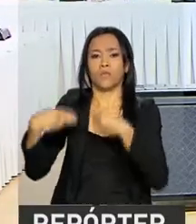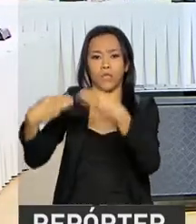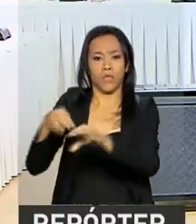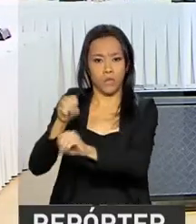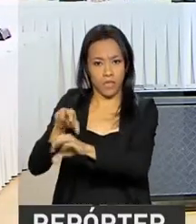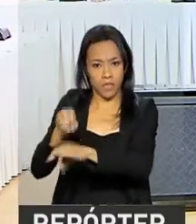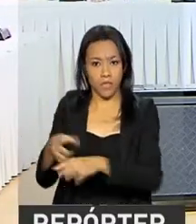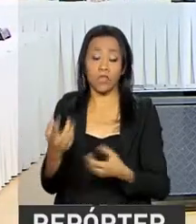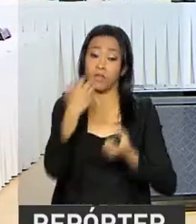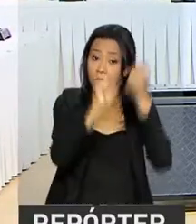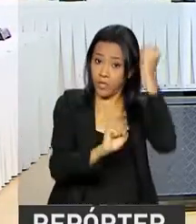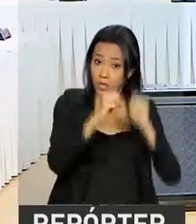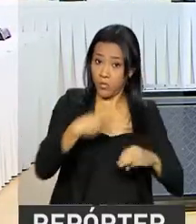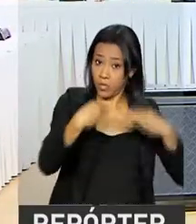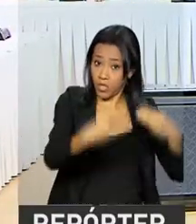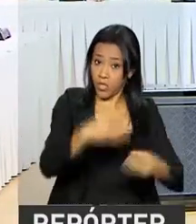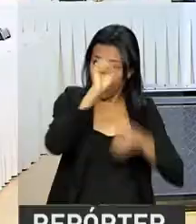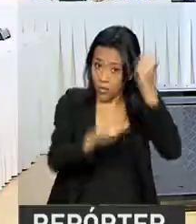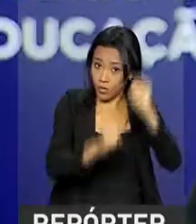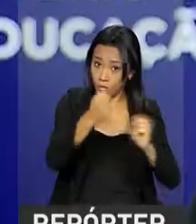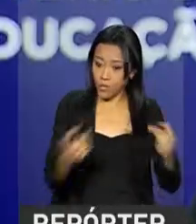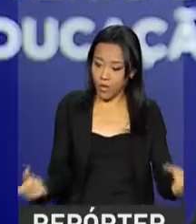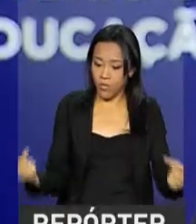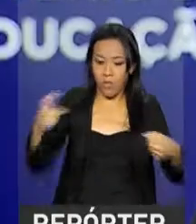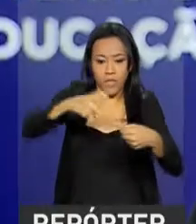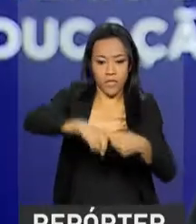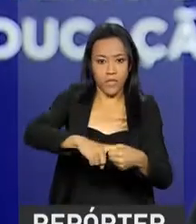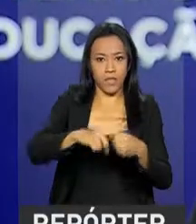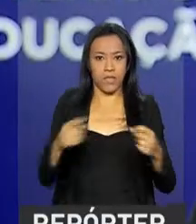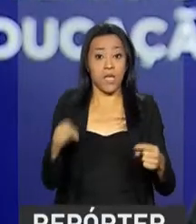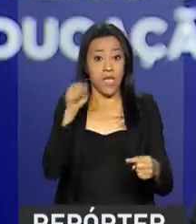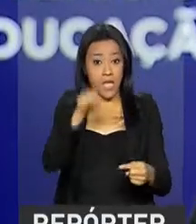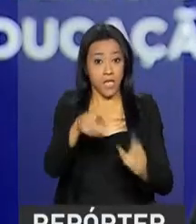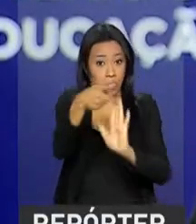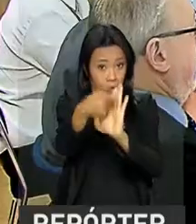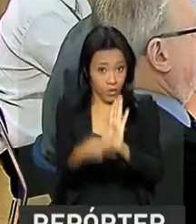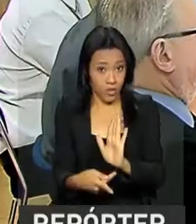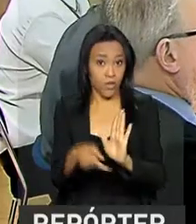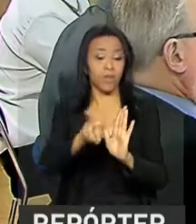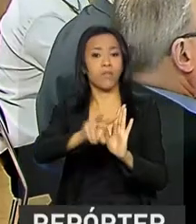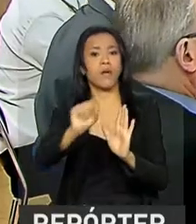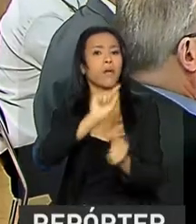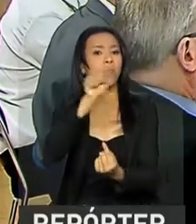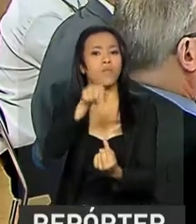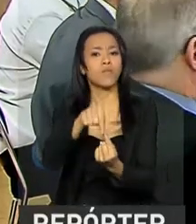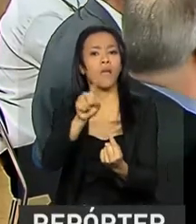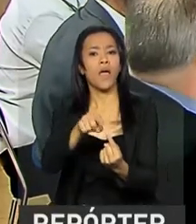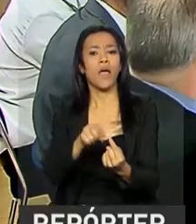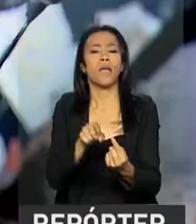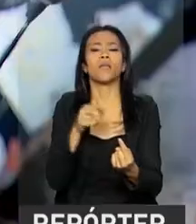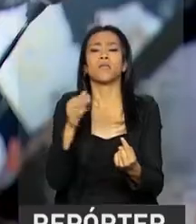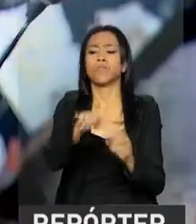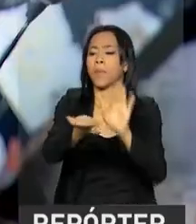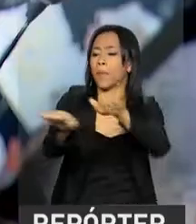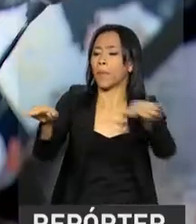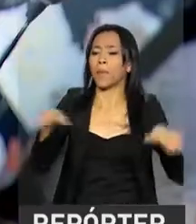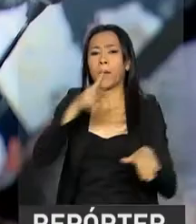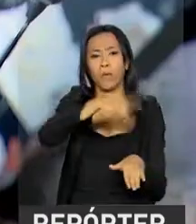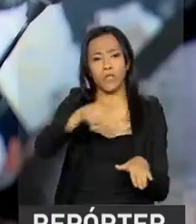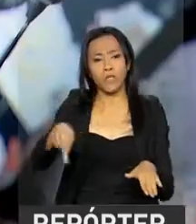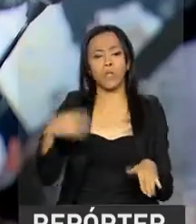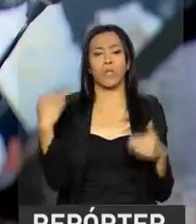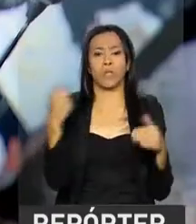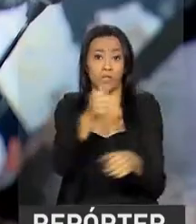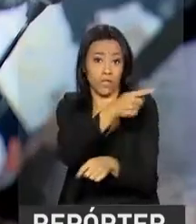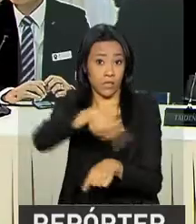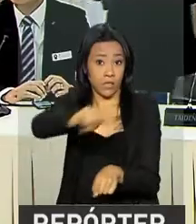indústria e comércio exterior e serviços o projeto vai funcionar com a mobilização de professores e alunos de